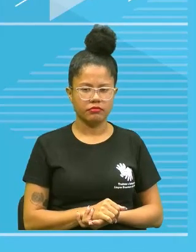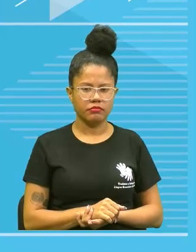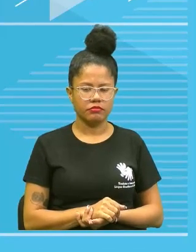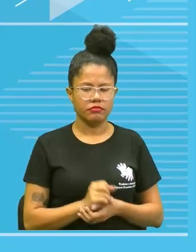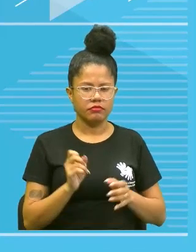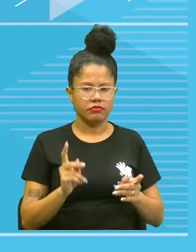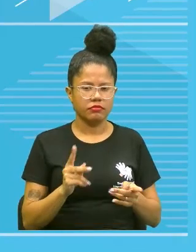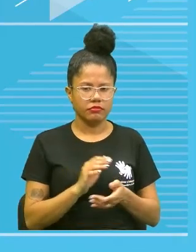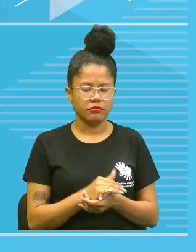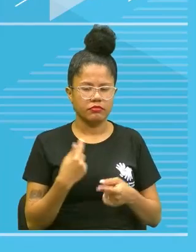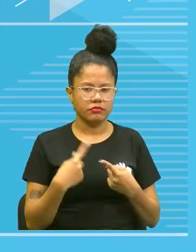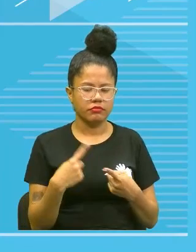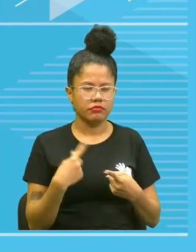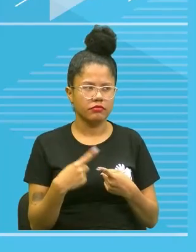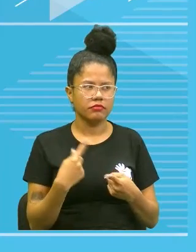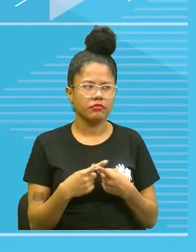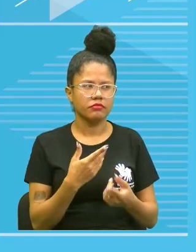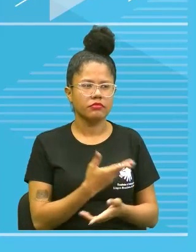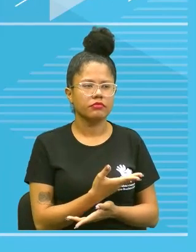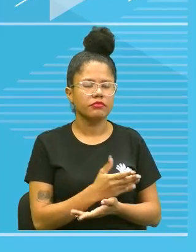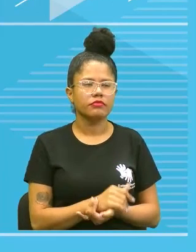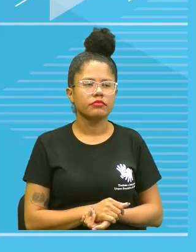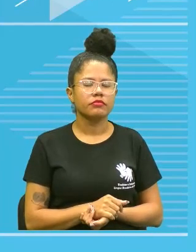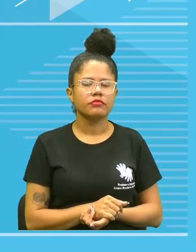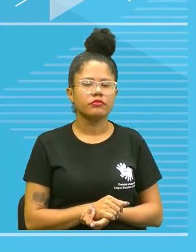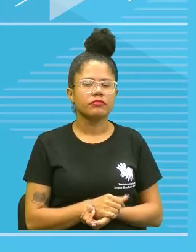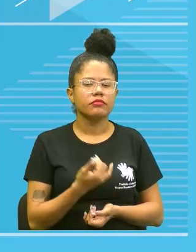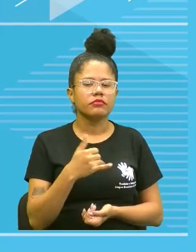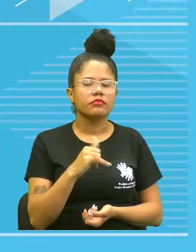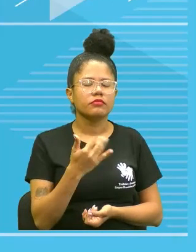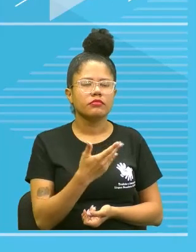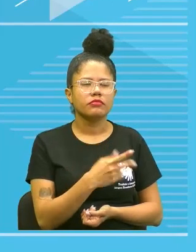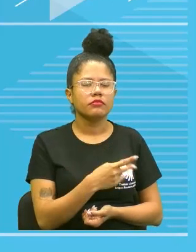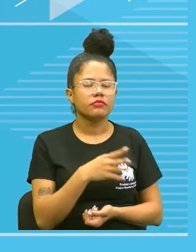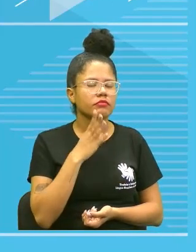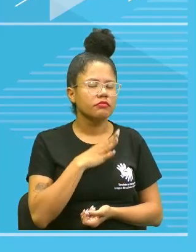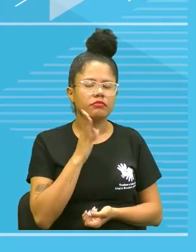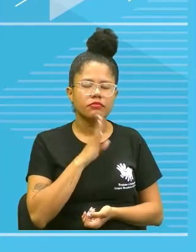forma, justamente porque o rendimento daquilo ali não é legal. Bacana?